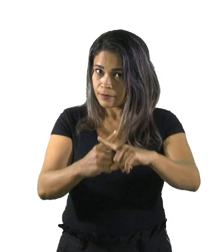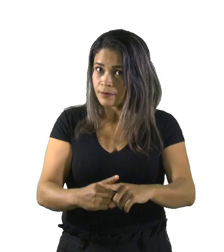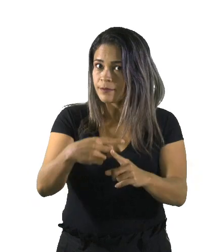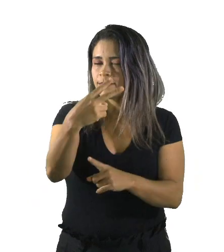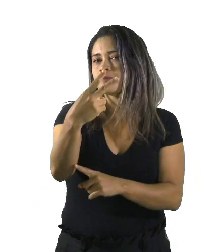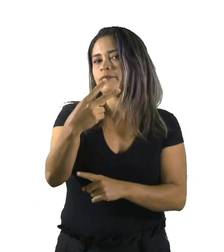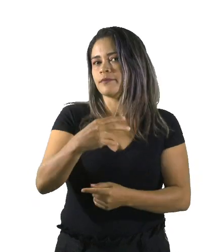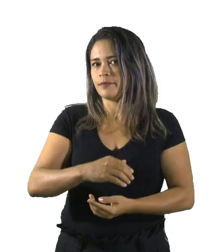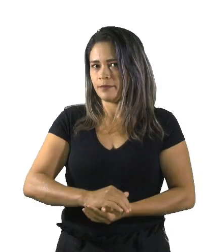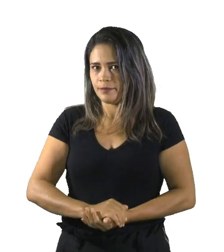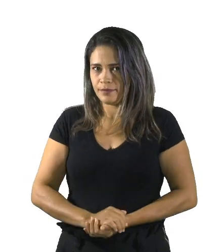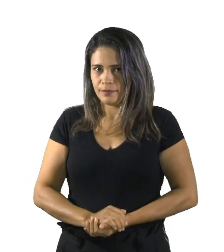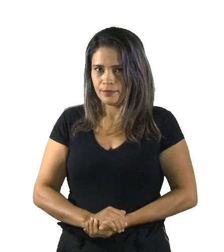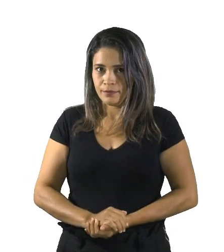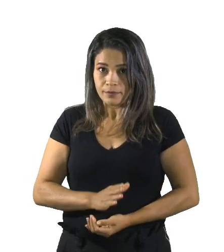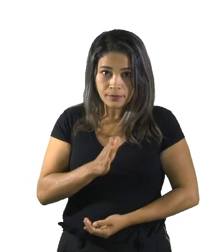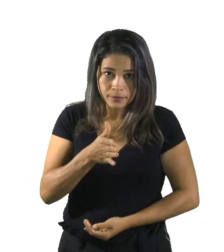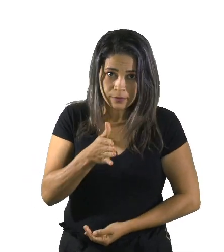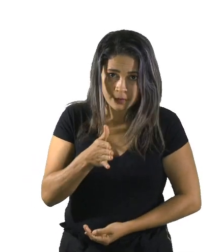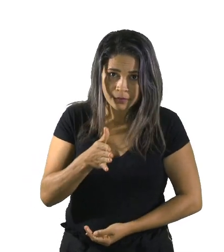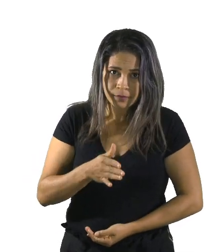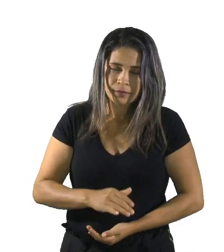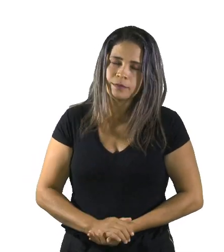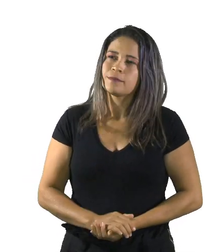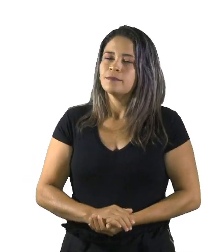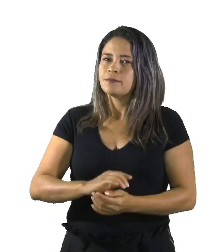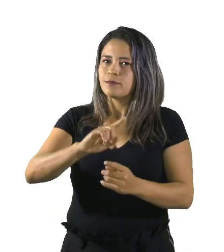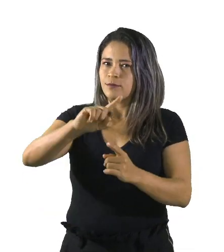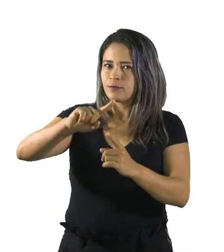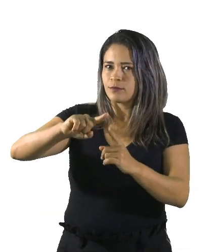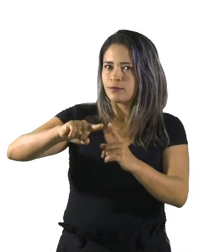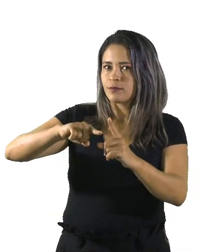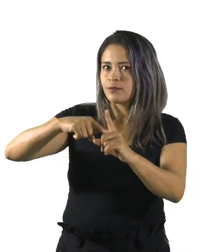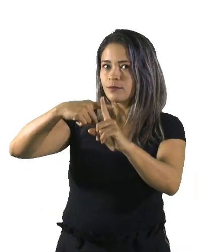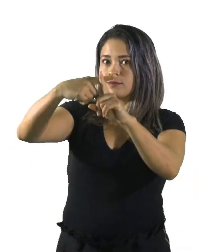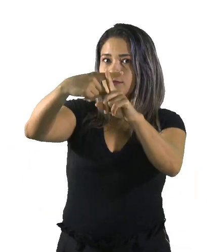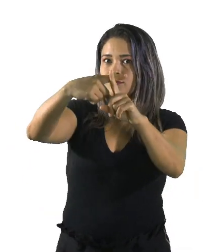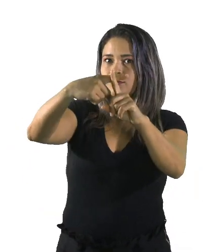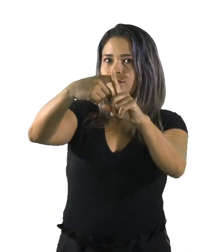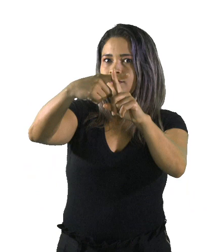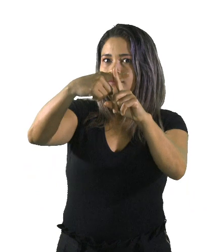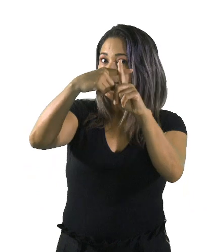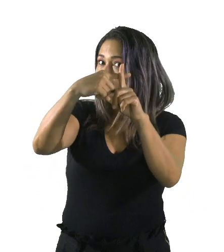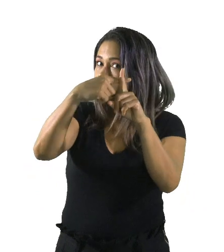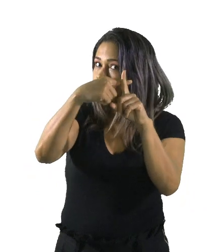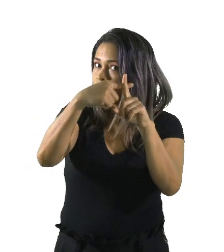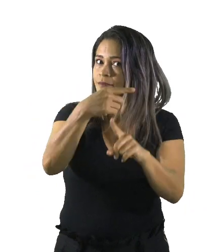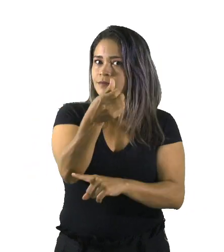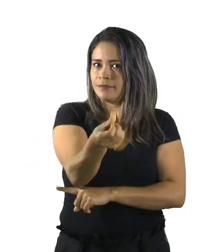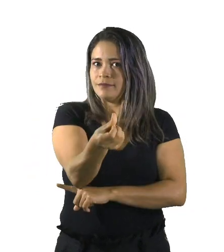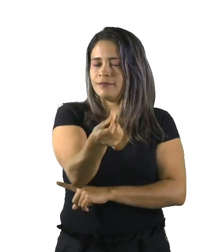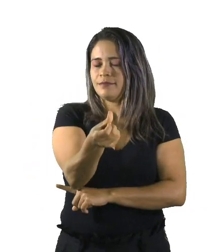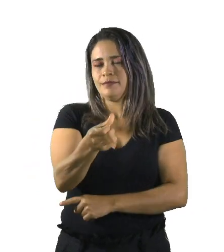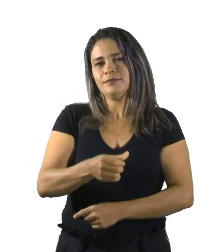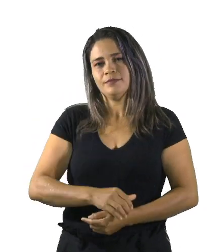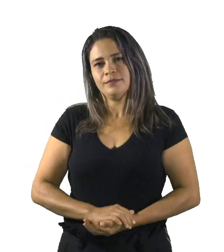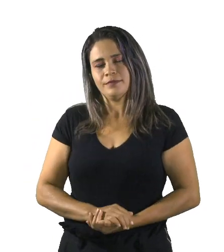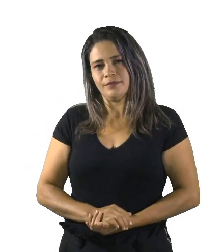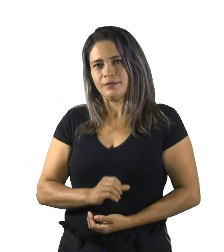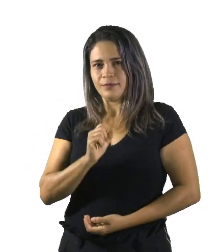Ok? Multiplicou? Agora, adiciona 6 unidades, né? Soma 6.